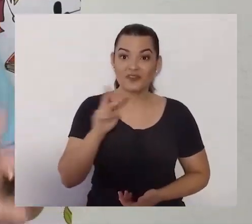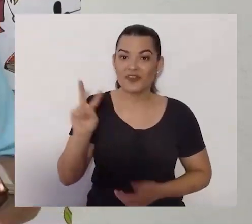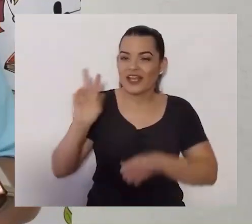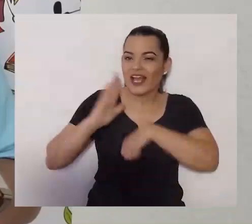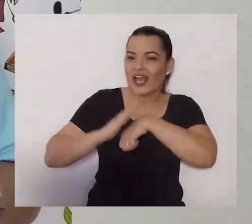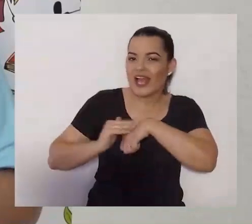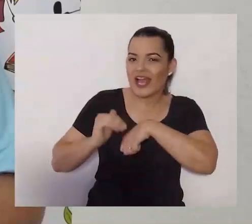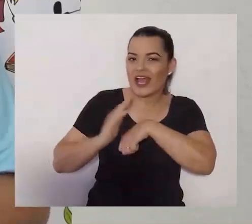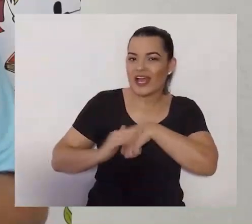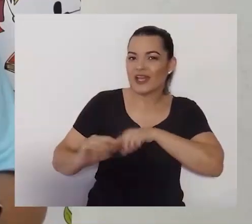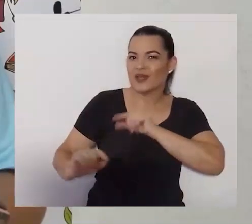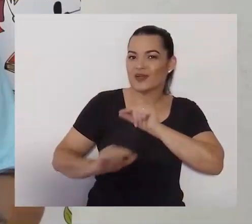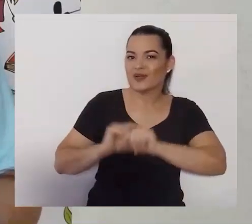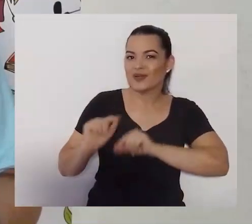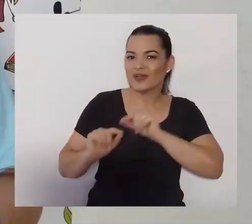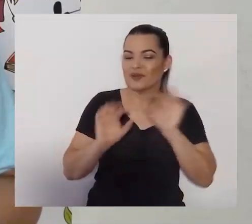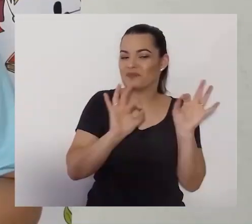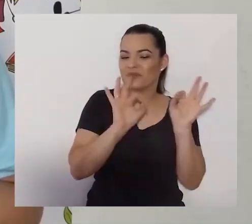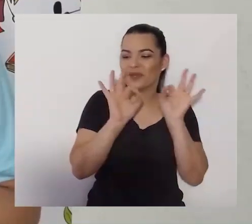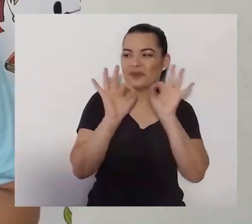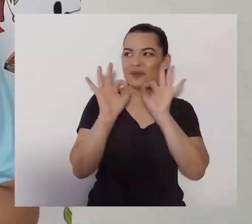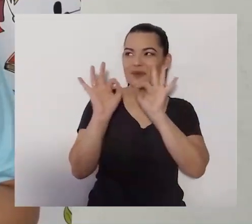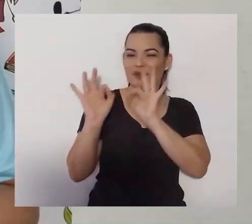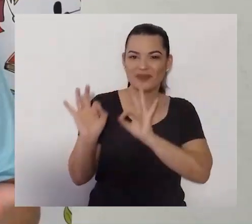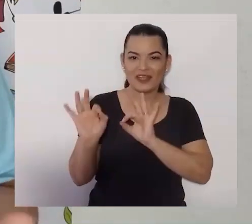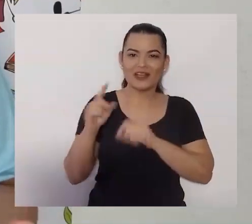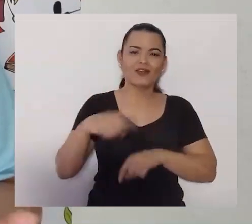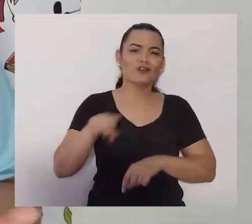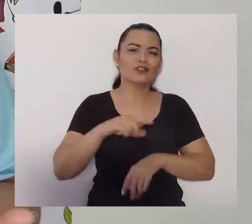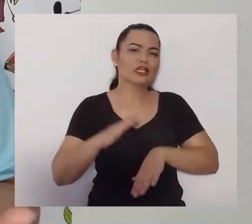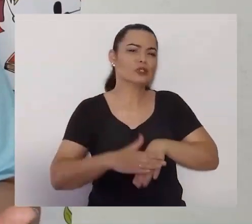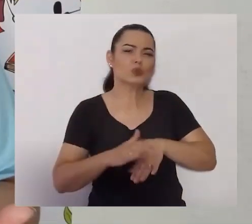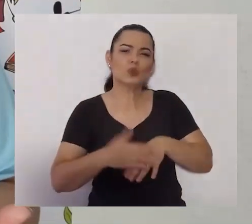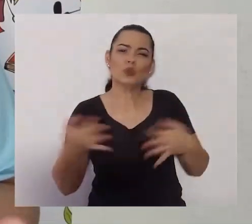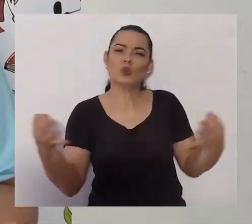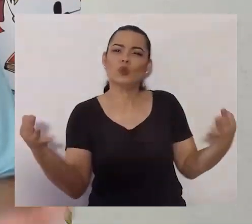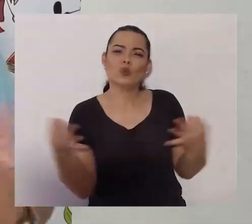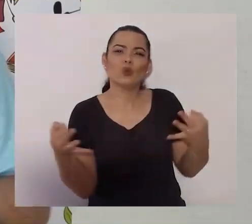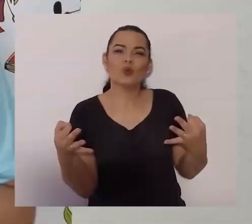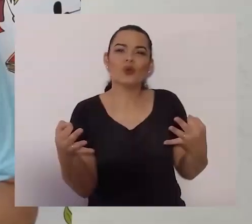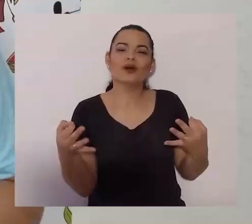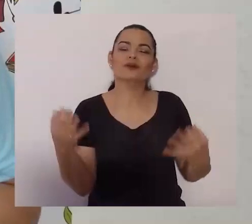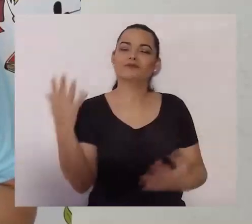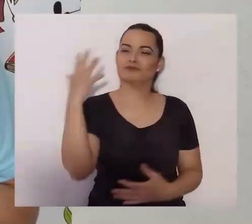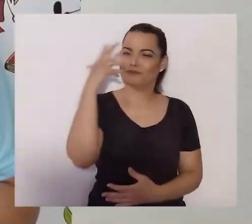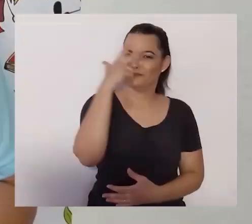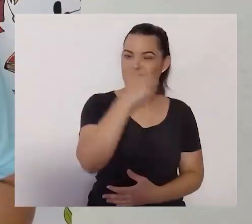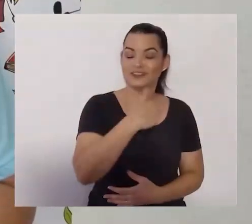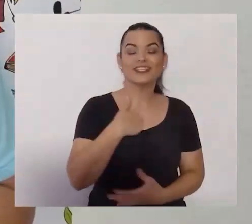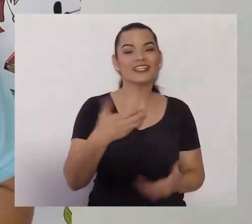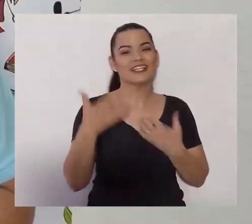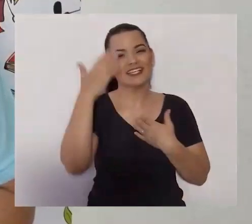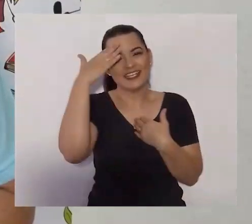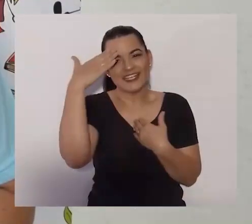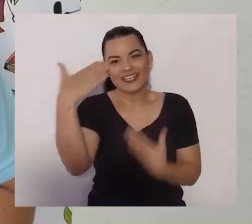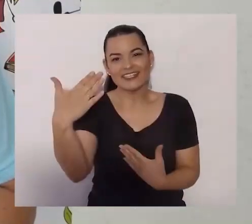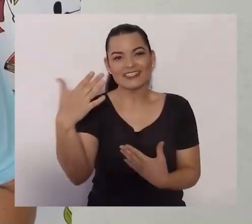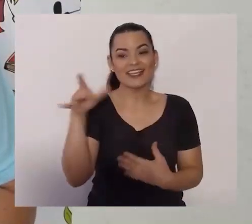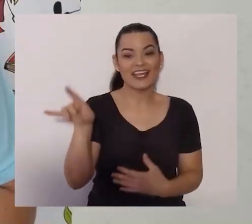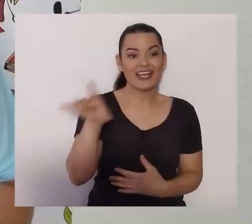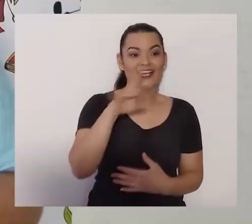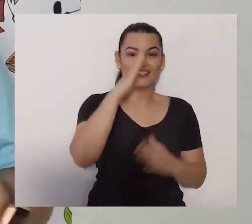muito carinho, acompanhando. Vocês arrasaram mais uma vez. Queria aqui agradecer imensamente